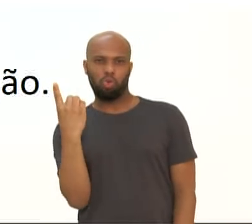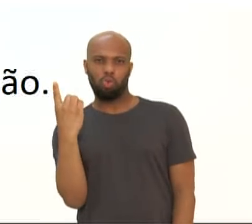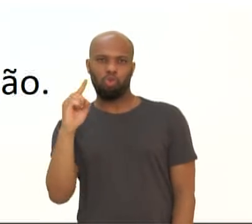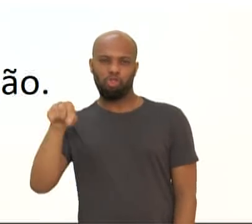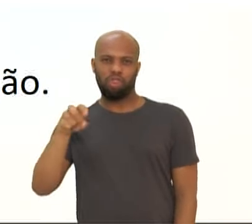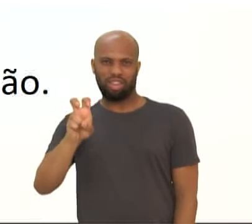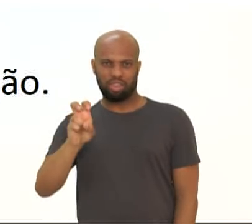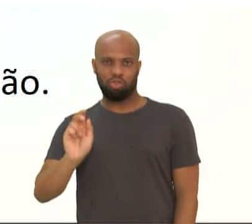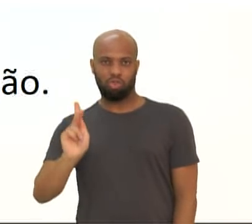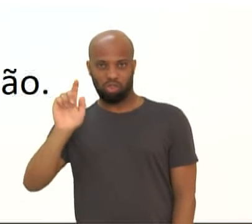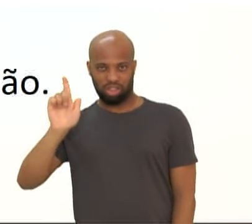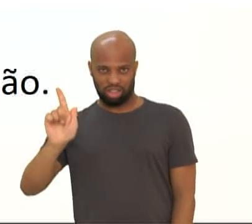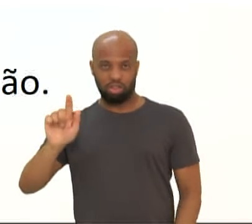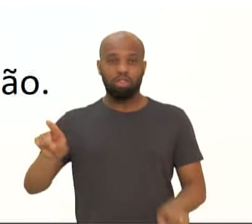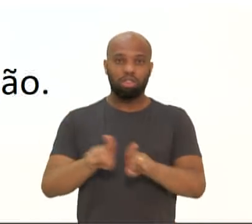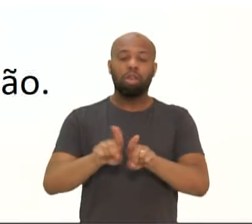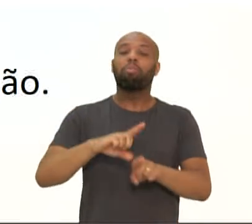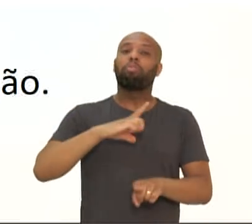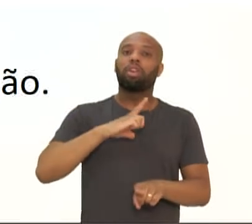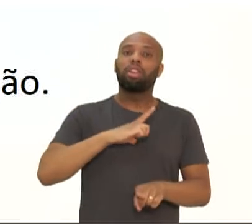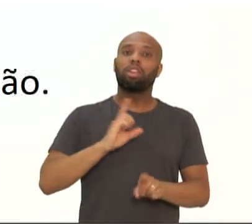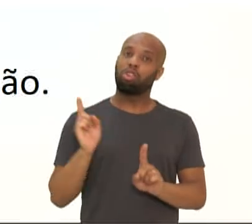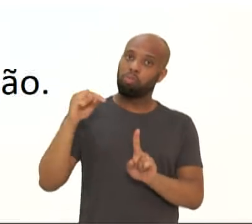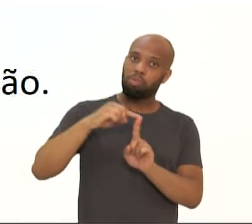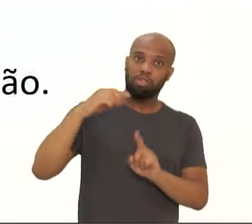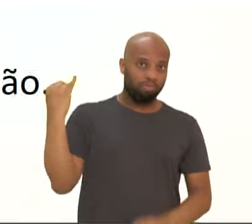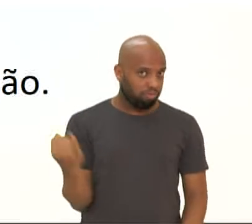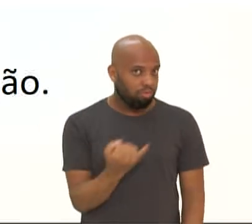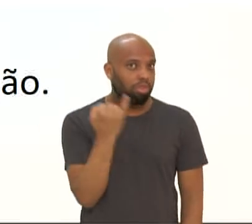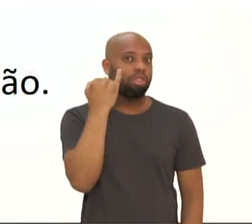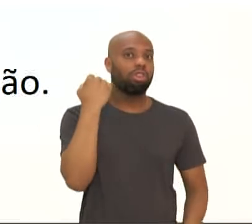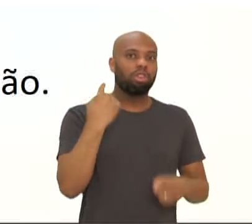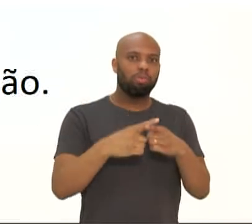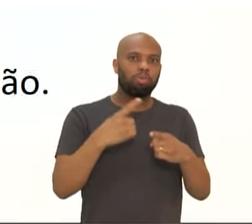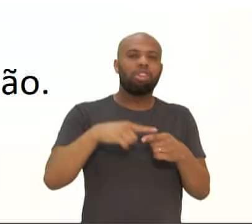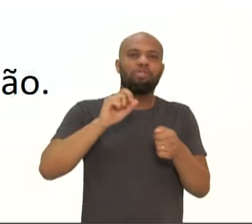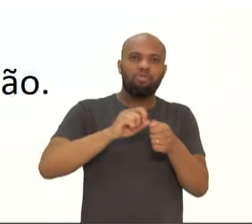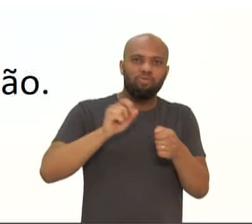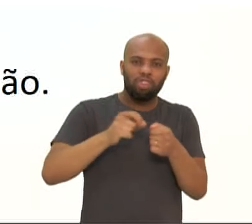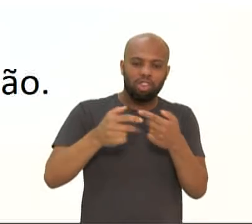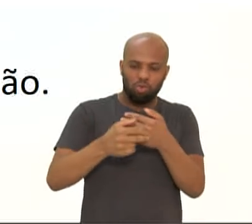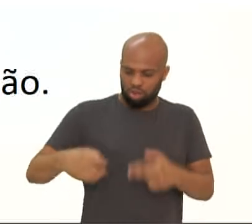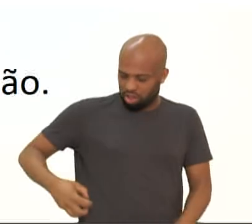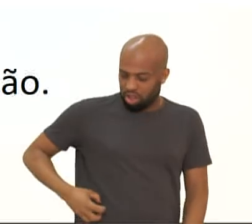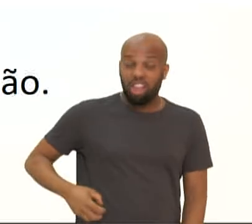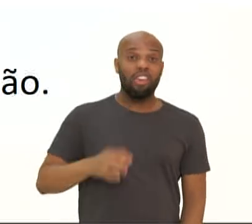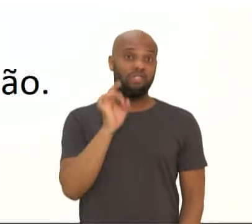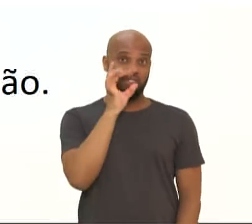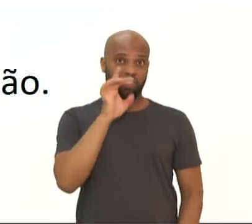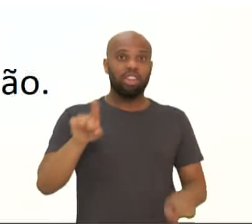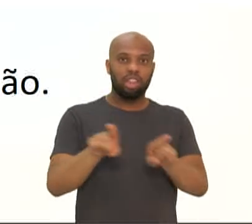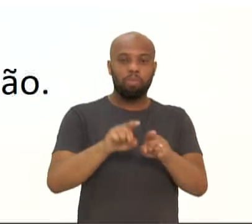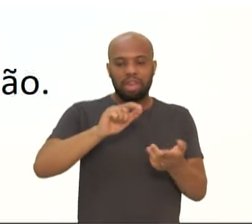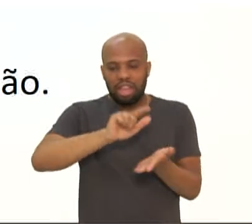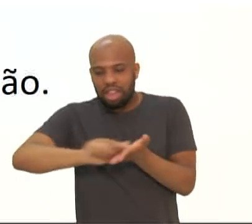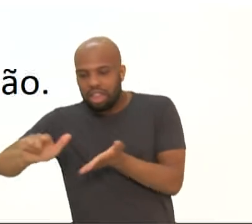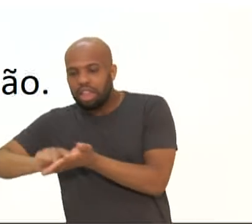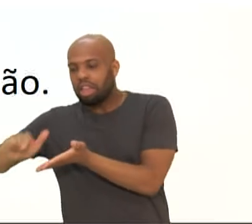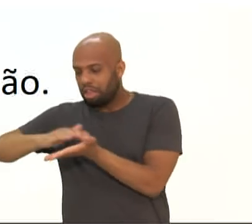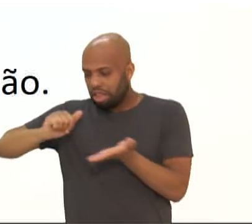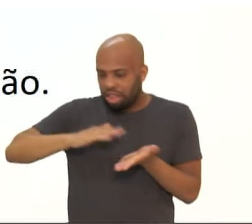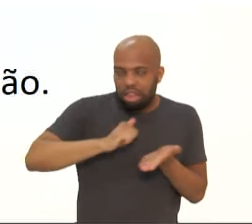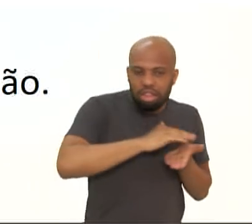adultas. Ele tem funções vitais, como já falei, além de produzir, secretar a bile, realiza a filtragem também